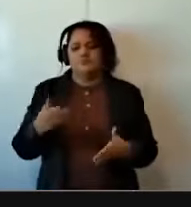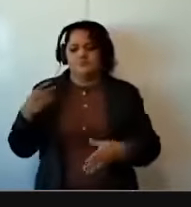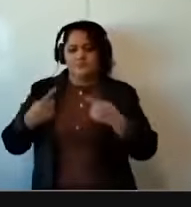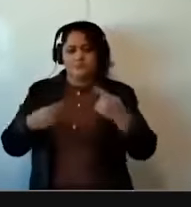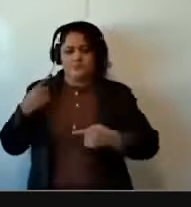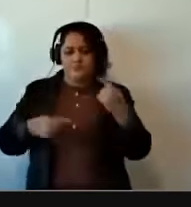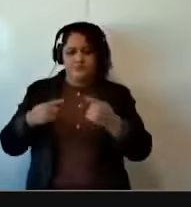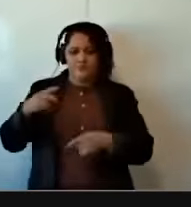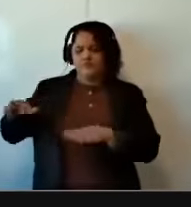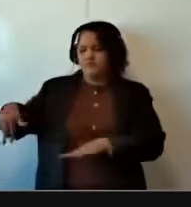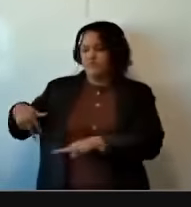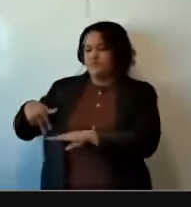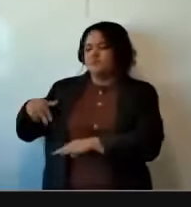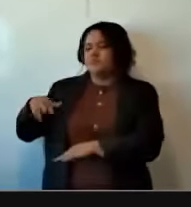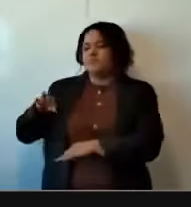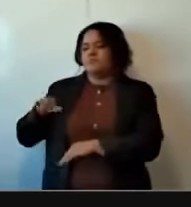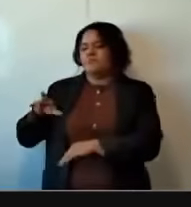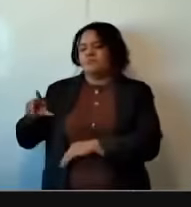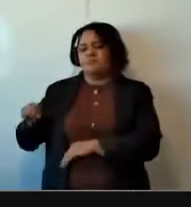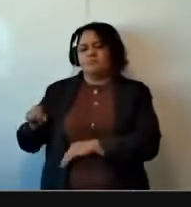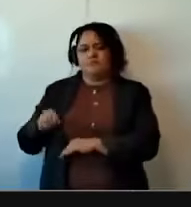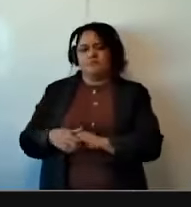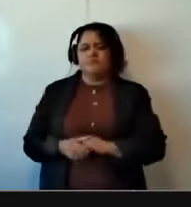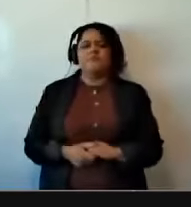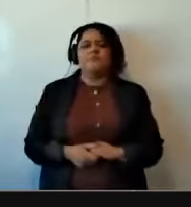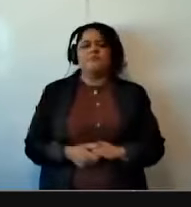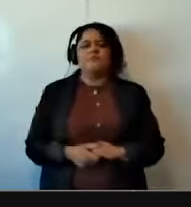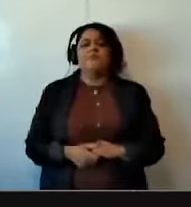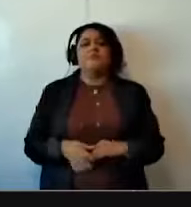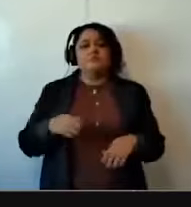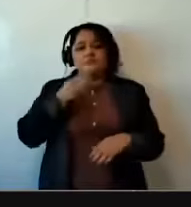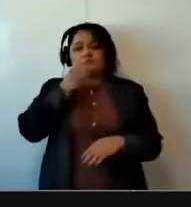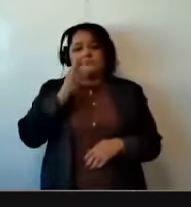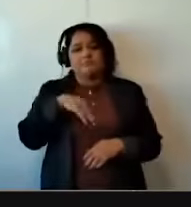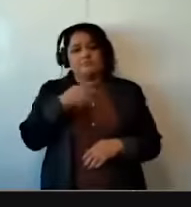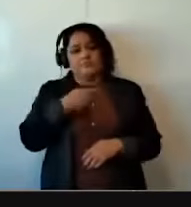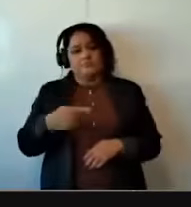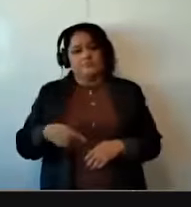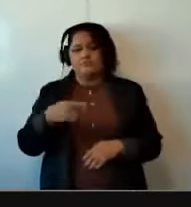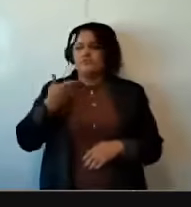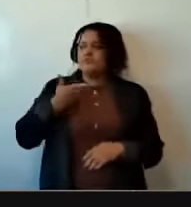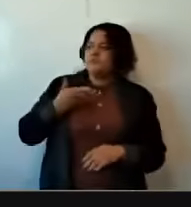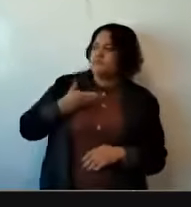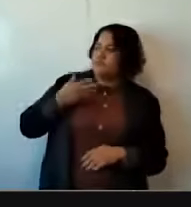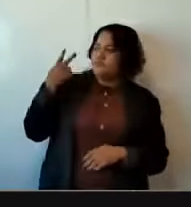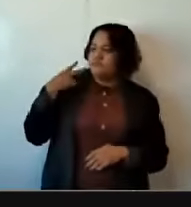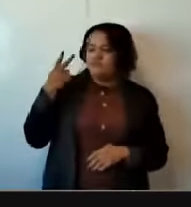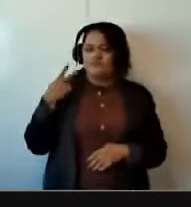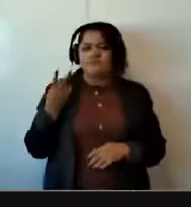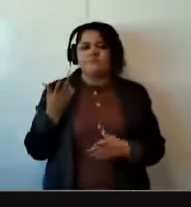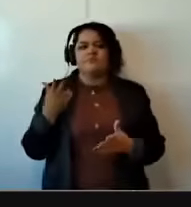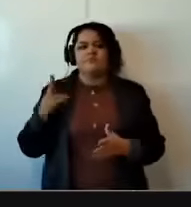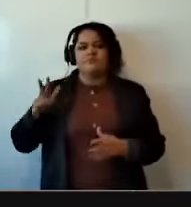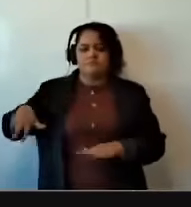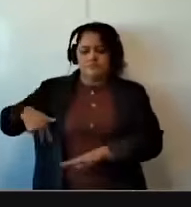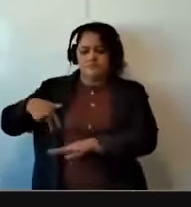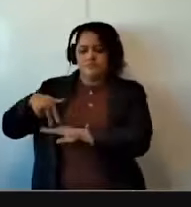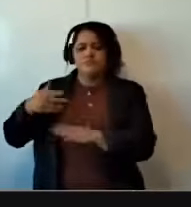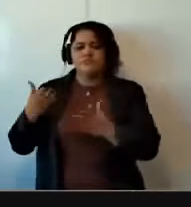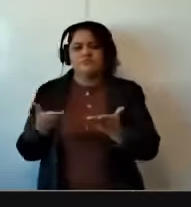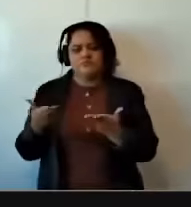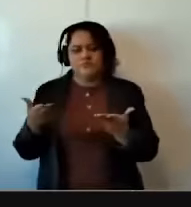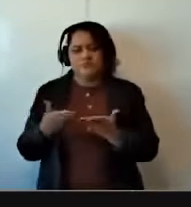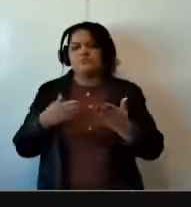vereadores. A gente vem aqui hoje para discutir um projeto importantíssimo para a